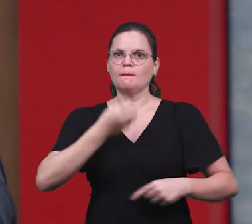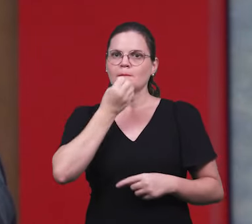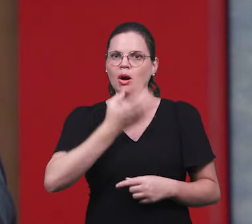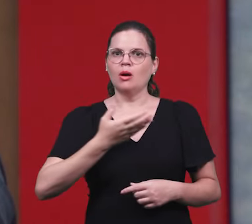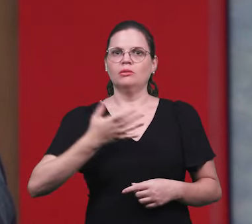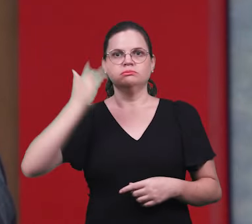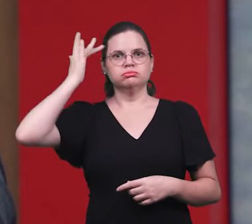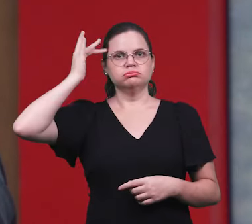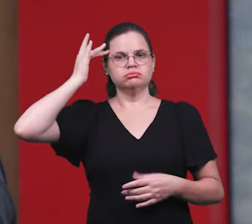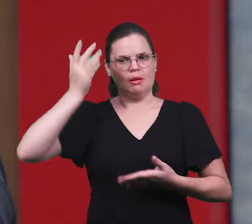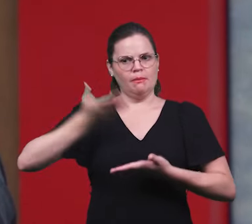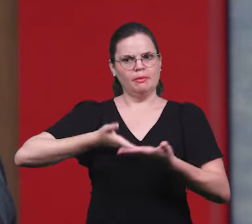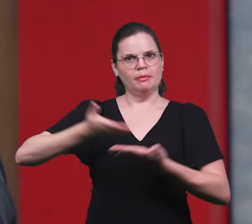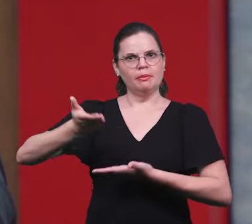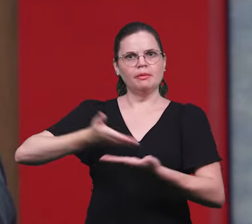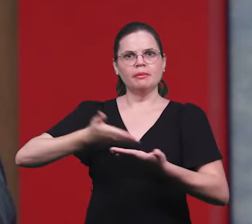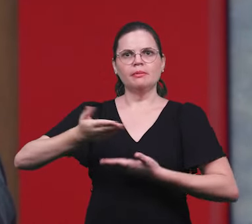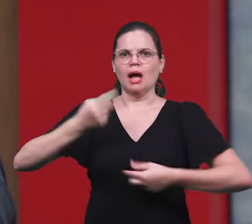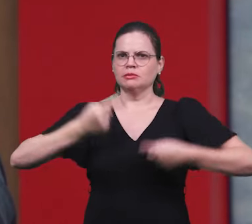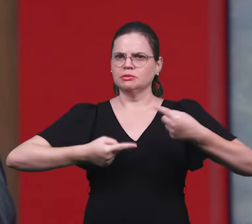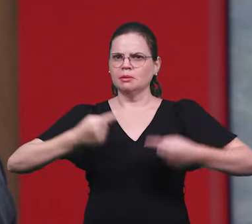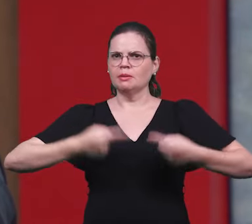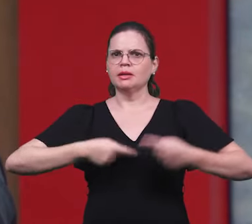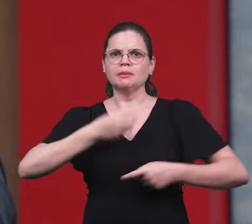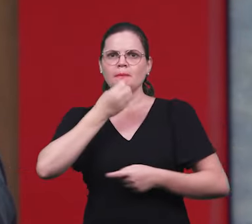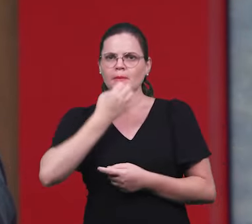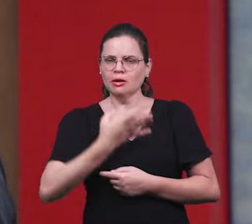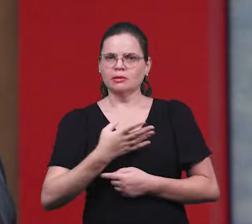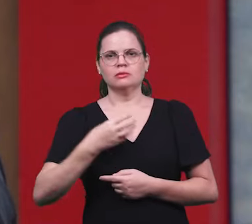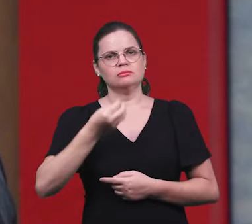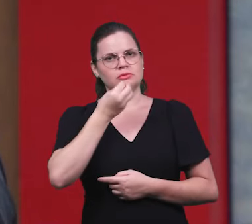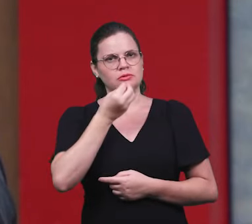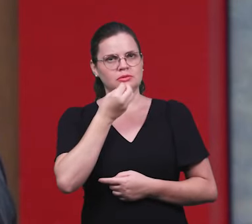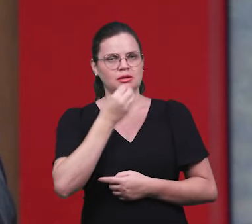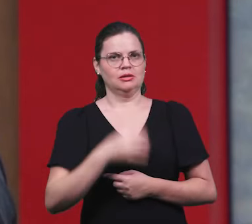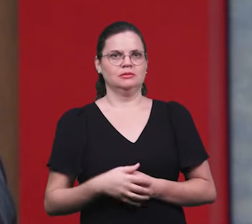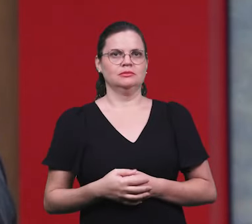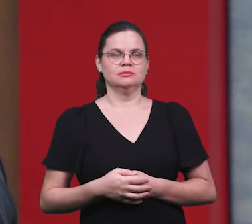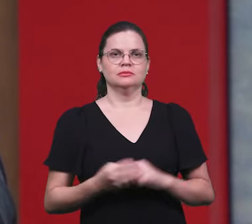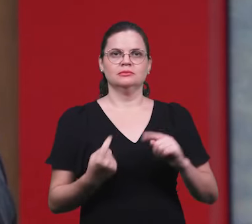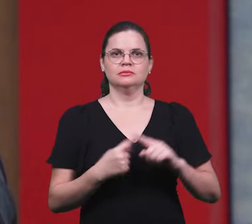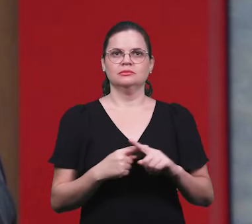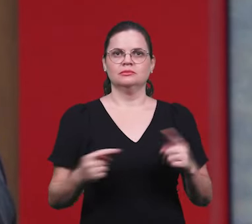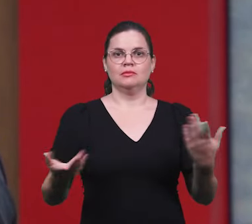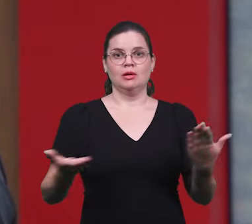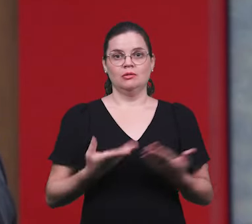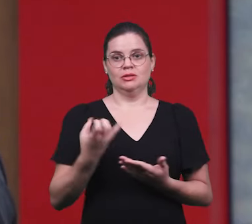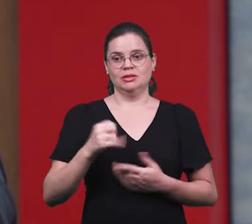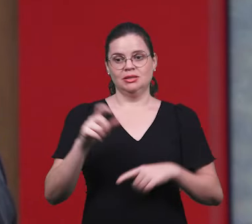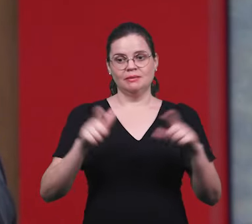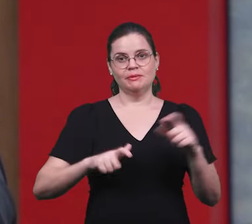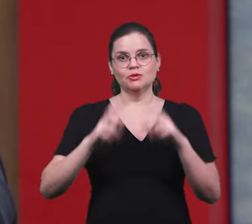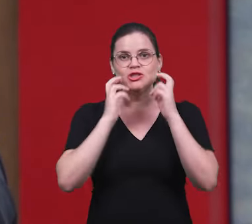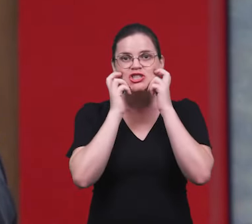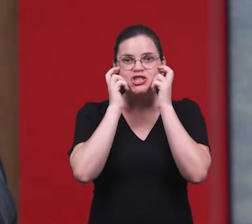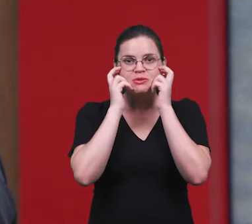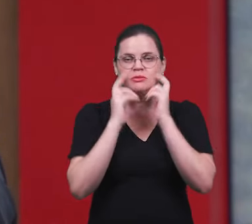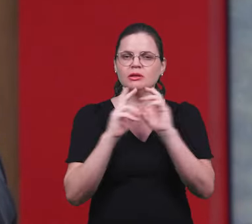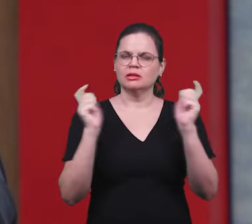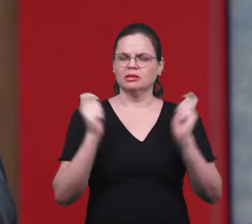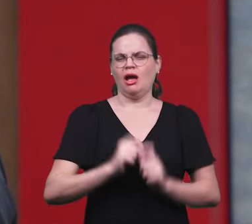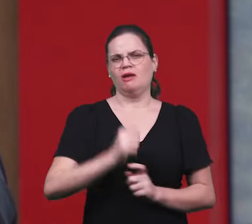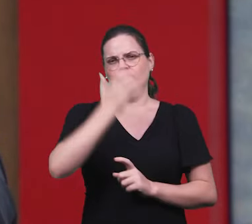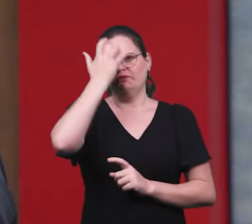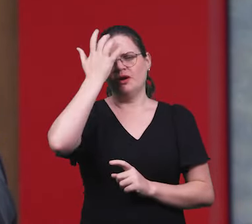saudável. E a gente tem essa oportunidade. E hoje, mesmo quem é tímido tem uma facilidade